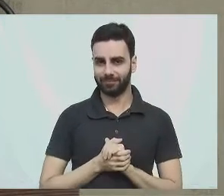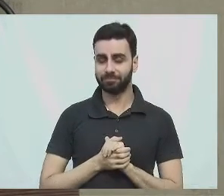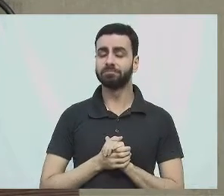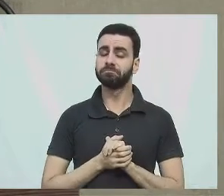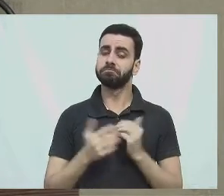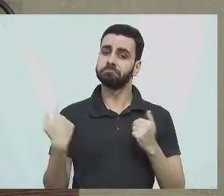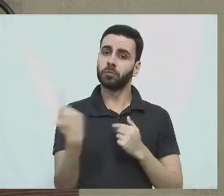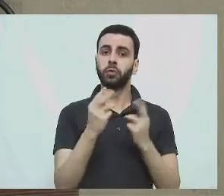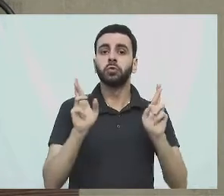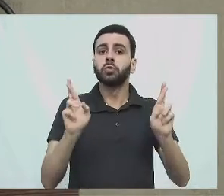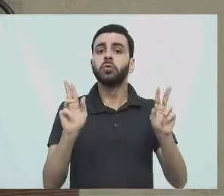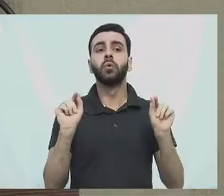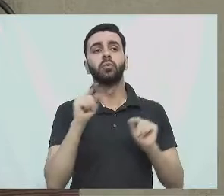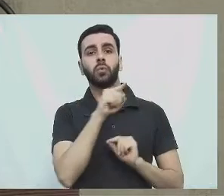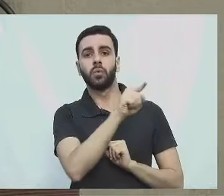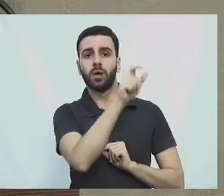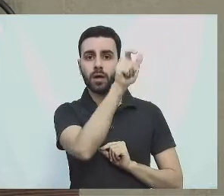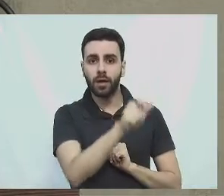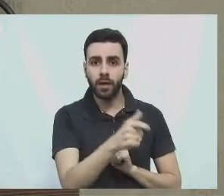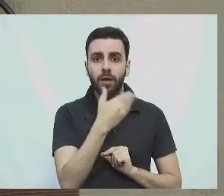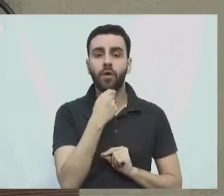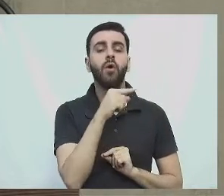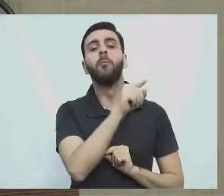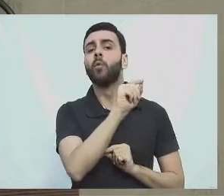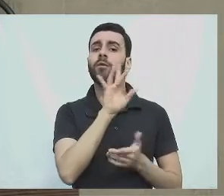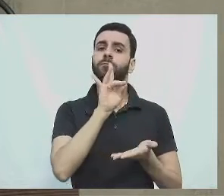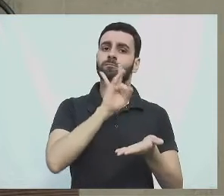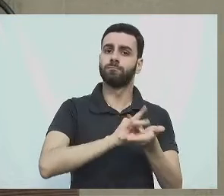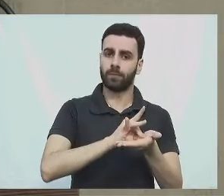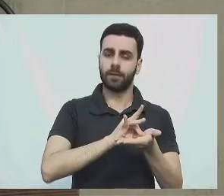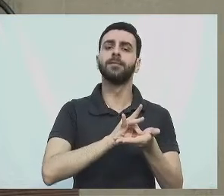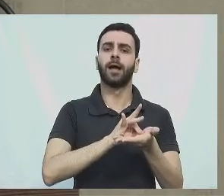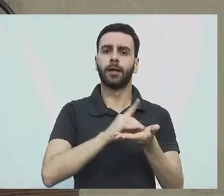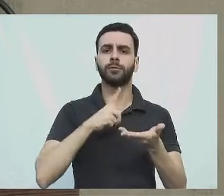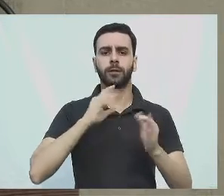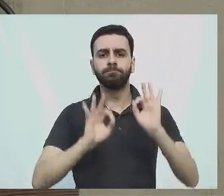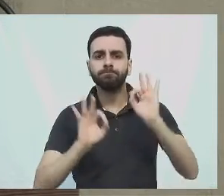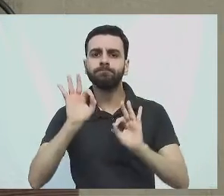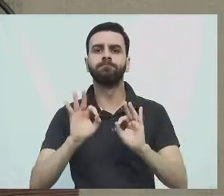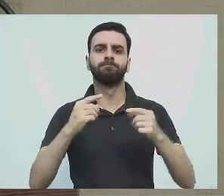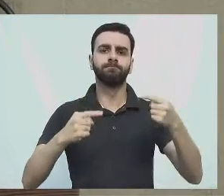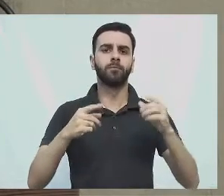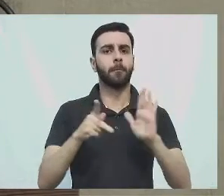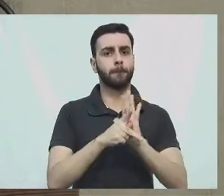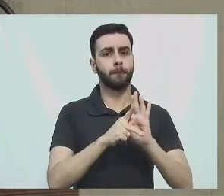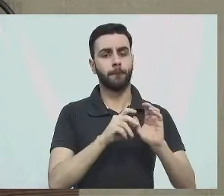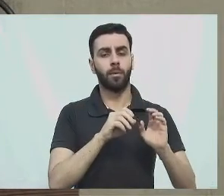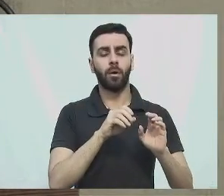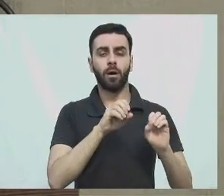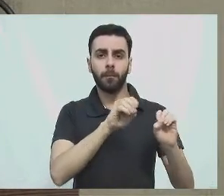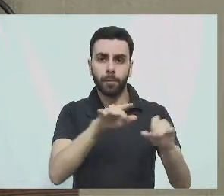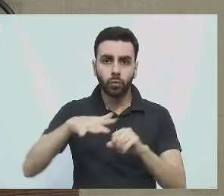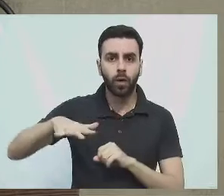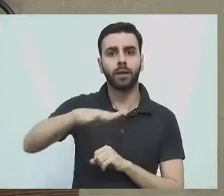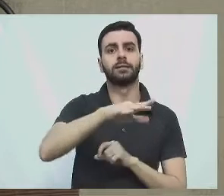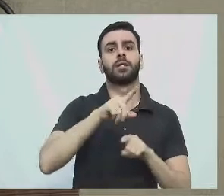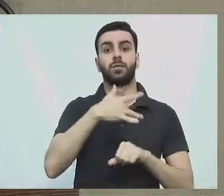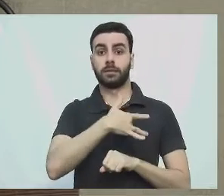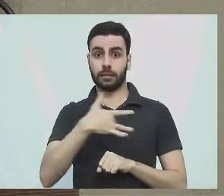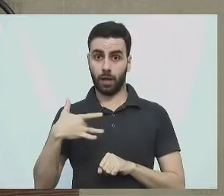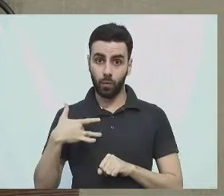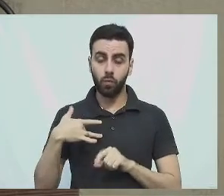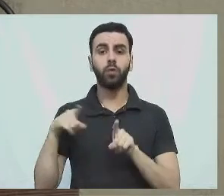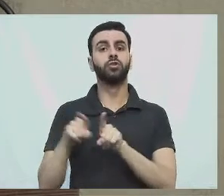torce é porque o Raimundo traga realmente políticas para a educação, para a saúde, que traga políticas